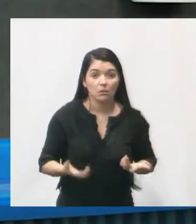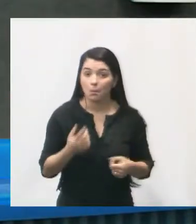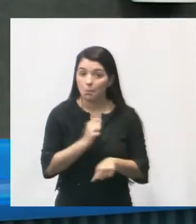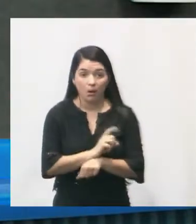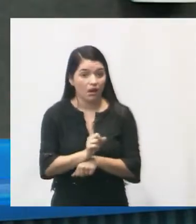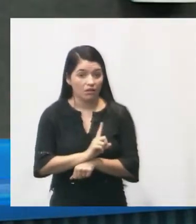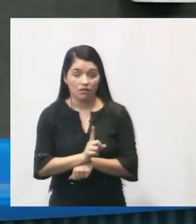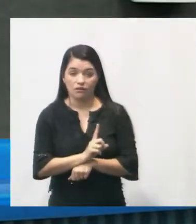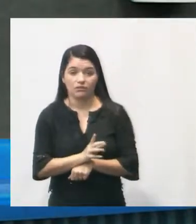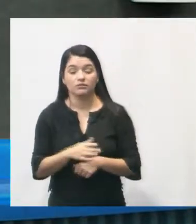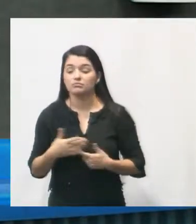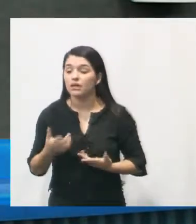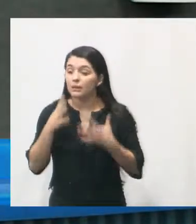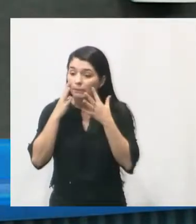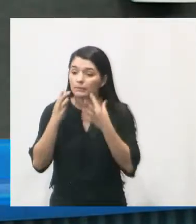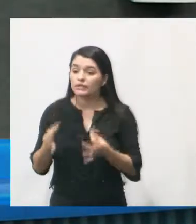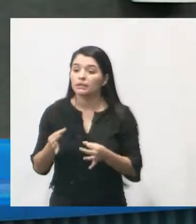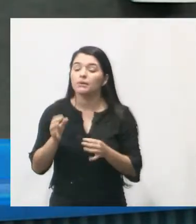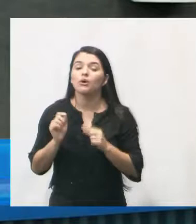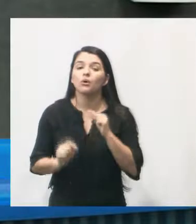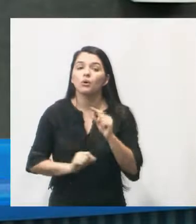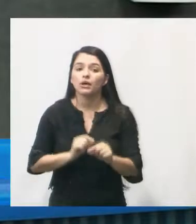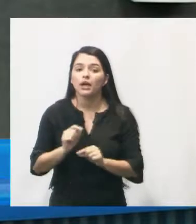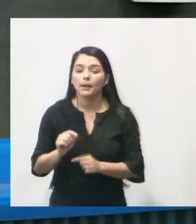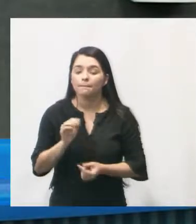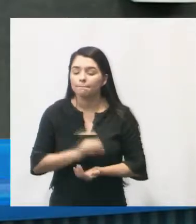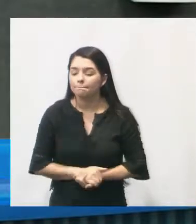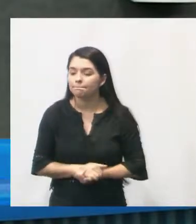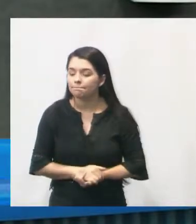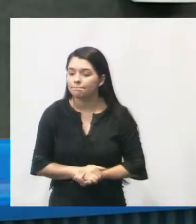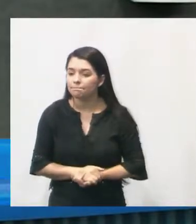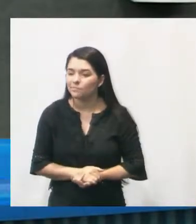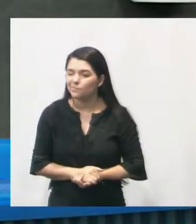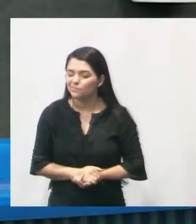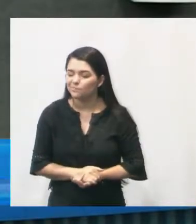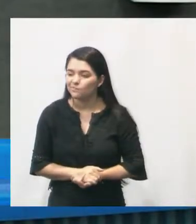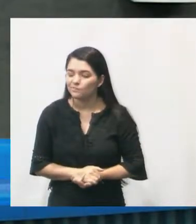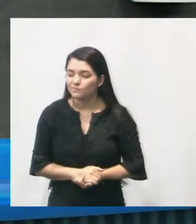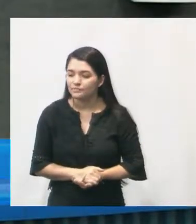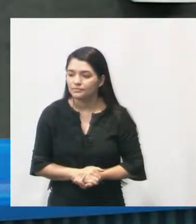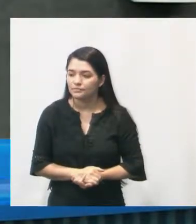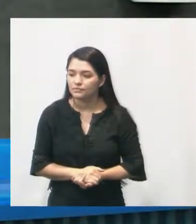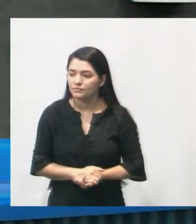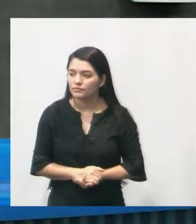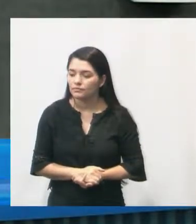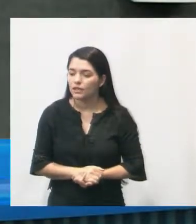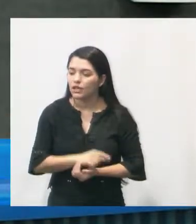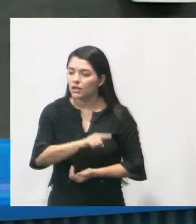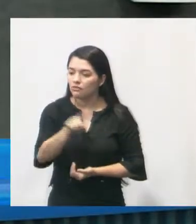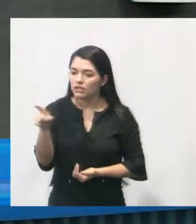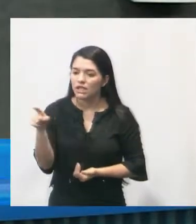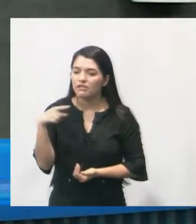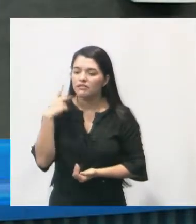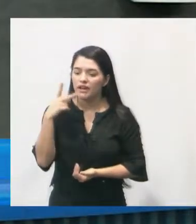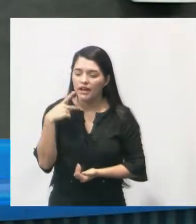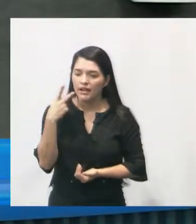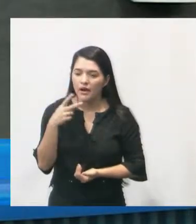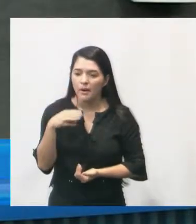vereador Vinícius? Vereador Mazinho, Vossa Excelência que Max, que é comerciante, vereador Max da